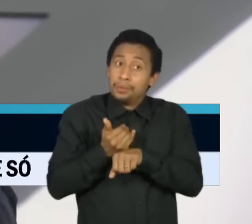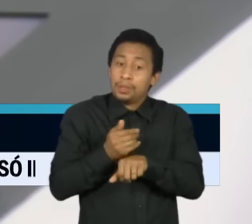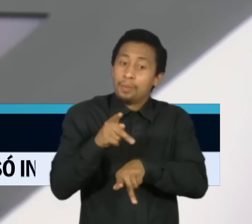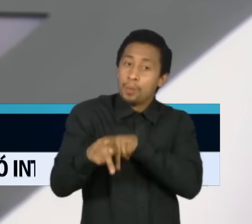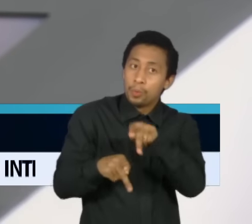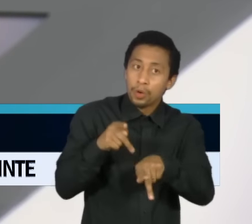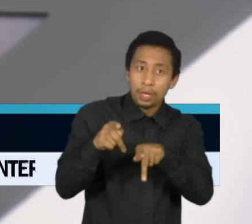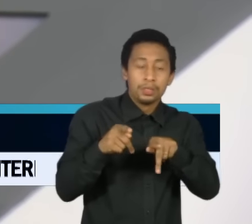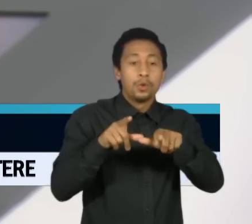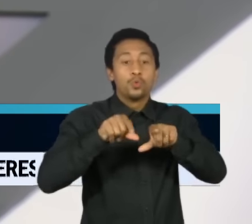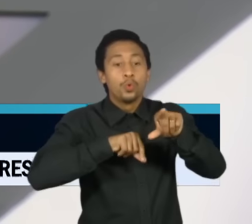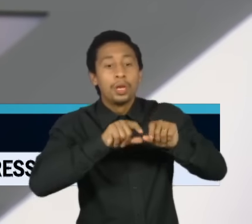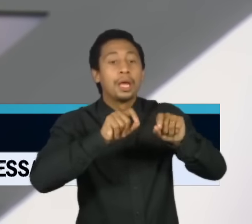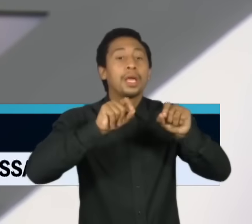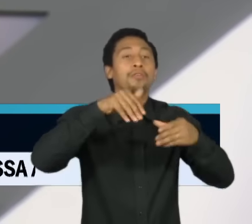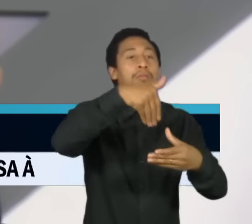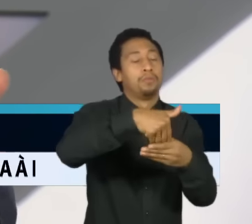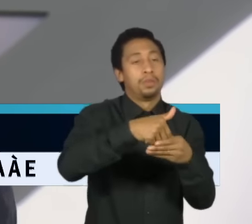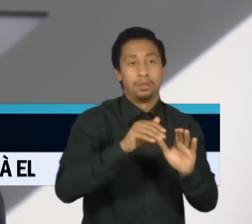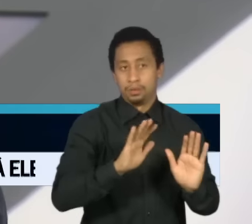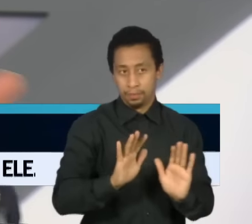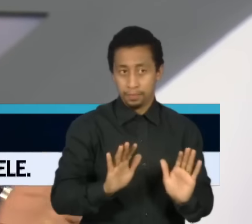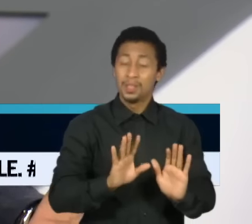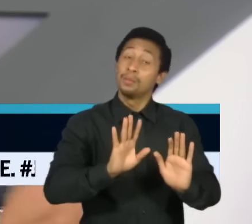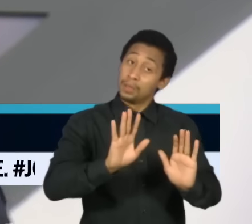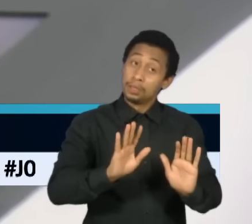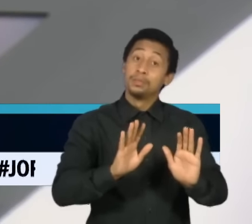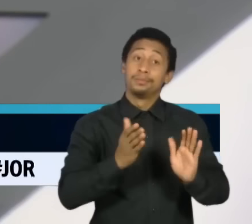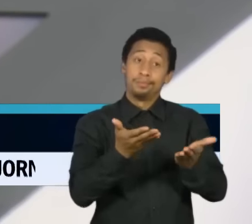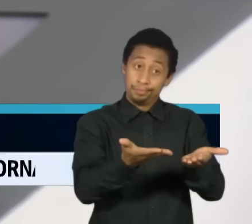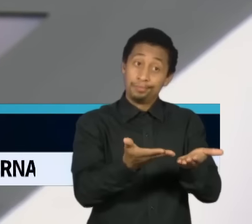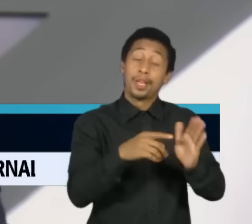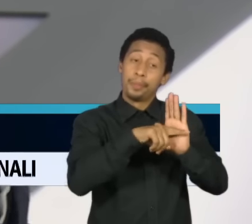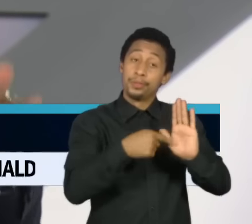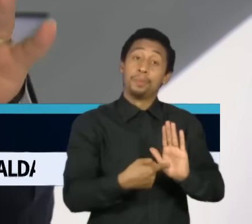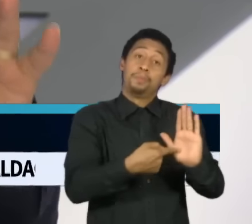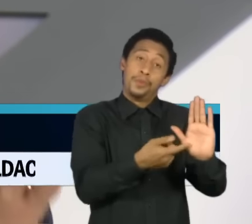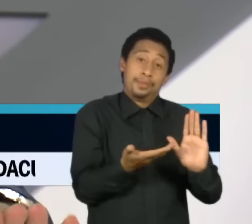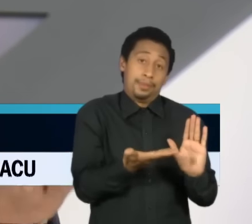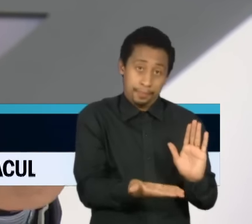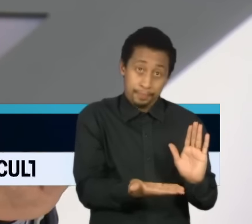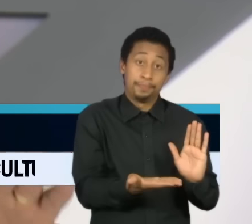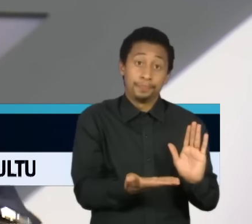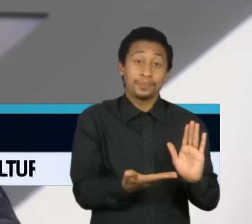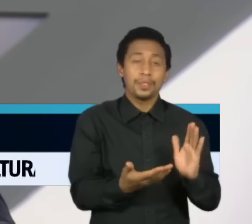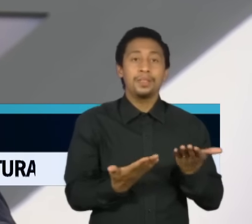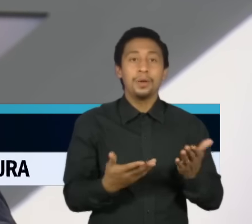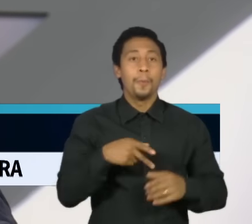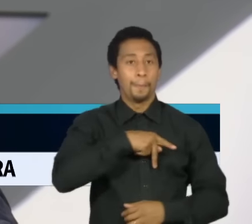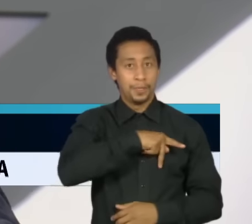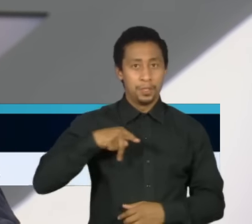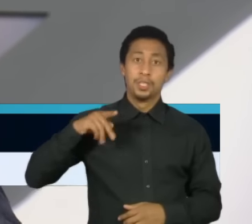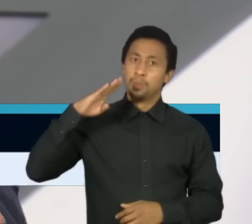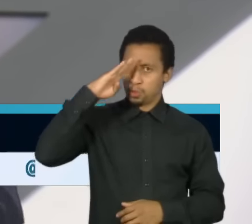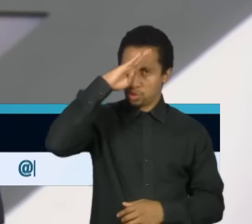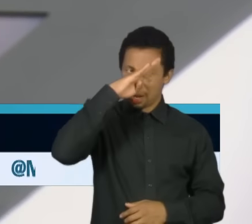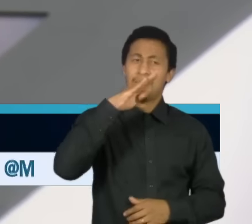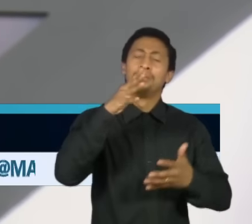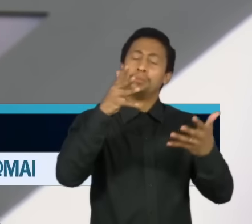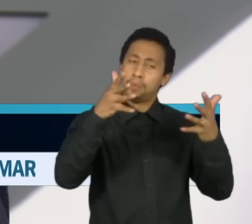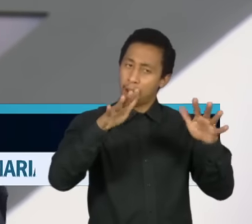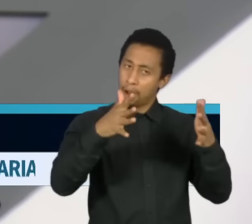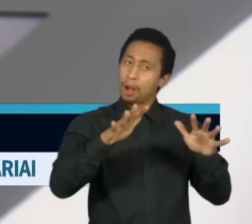atenção muito focada nessa questão. Agora, o Vila está dizendo, e é o que a gente está vendo, olha, o presidente está desidratando. Se ele chegar